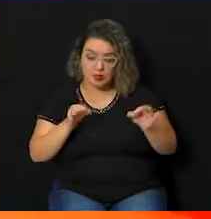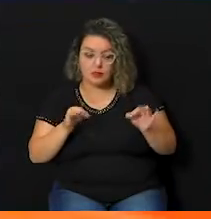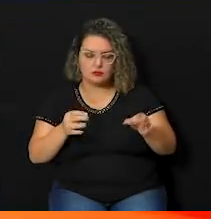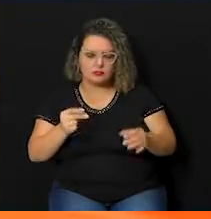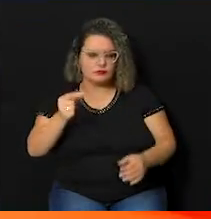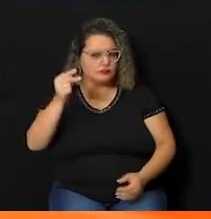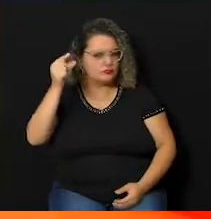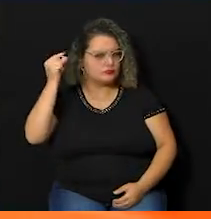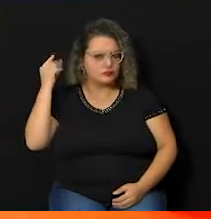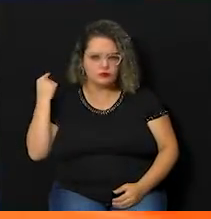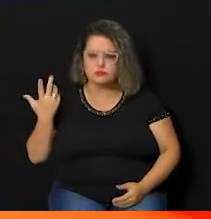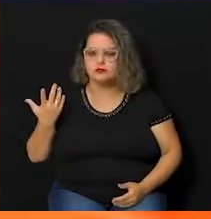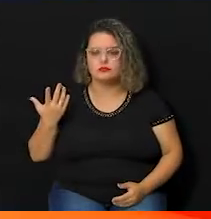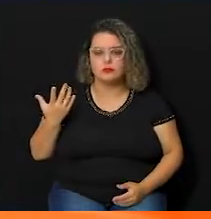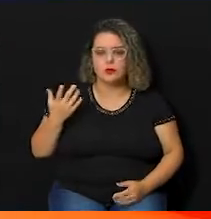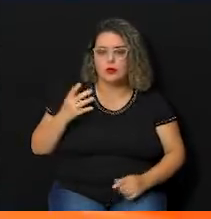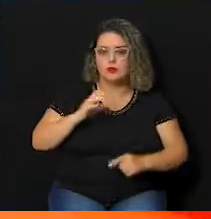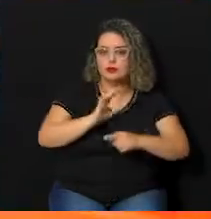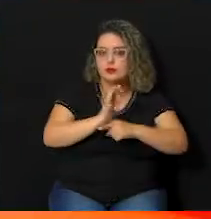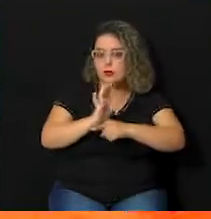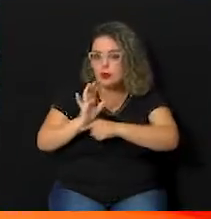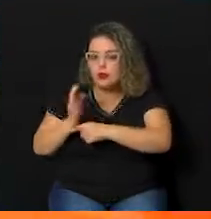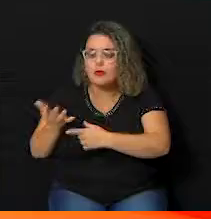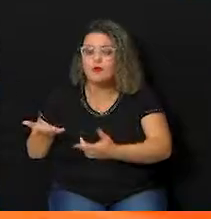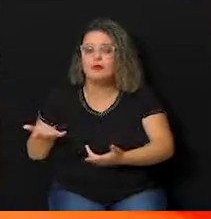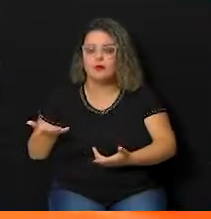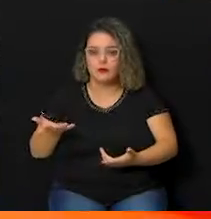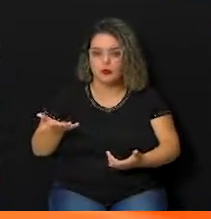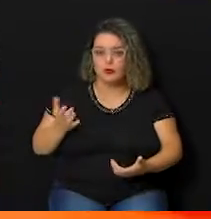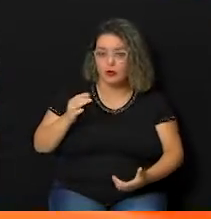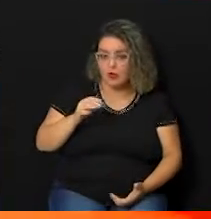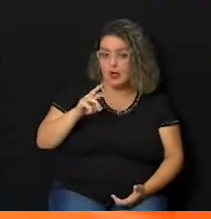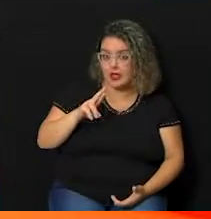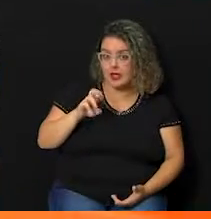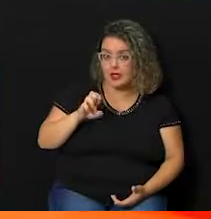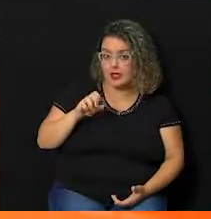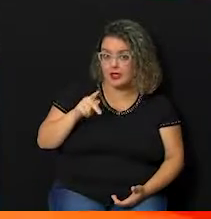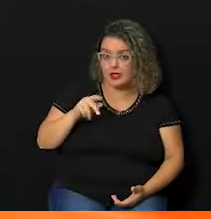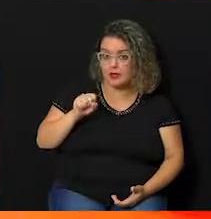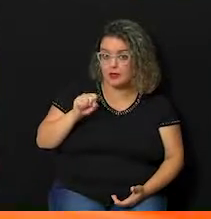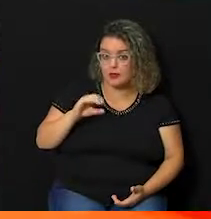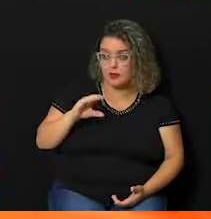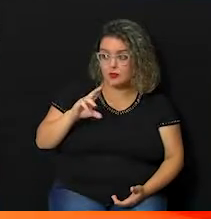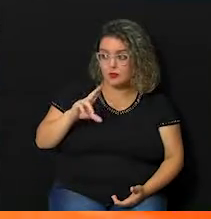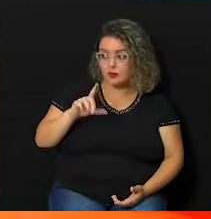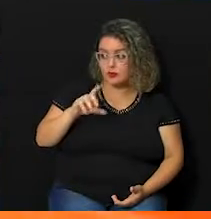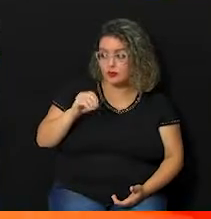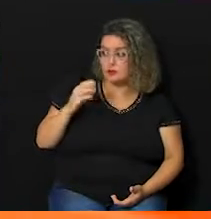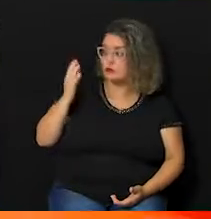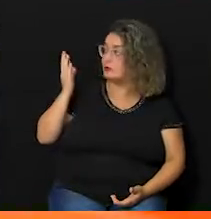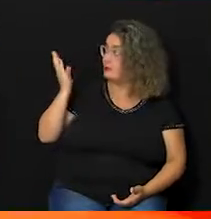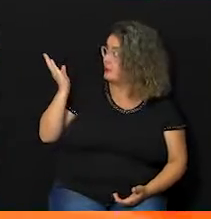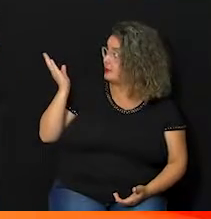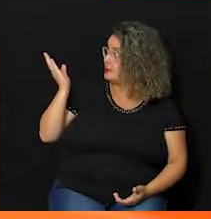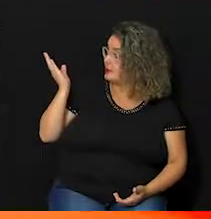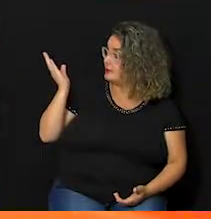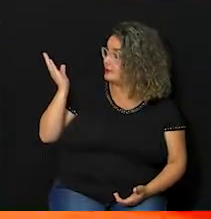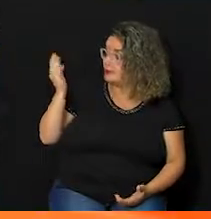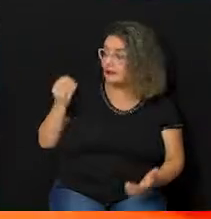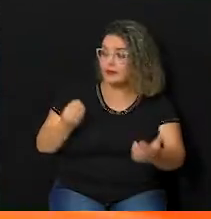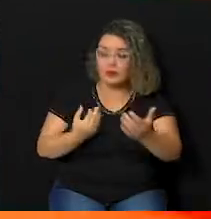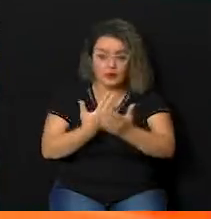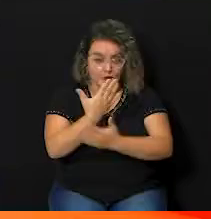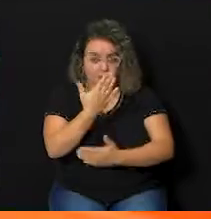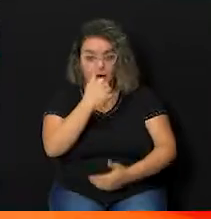atrás, na época do filme, na época que estava viralizando o Crepúsculo, que são essas duas aqui, ó. São essas duas edições contando a origem.